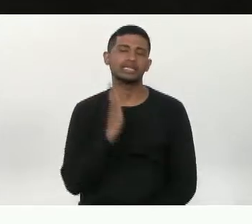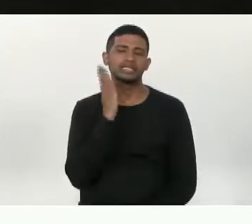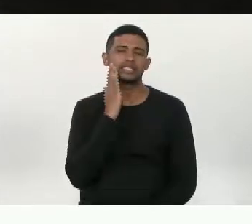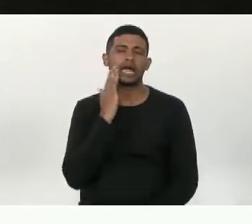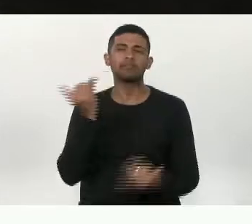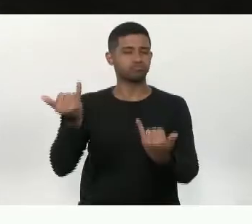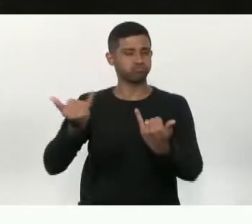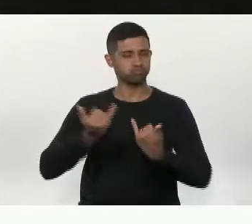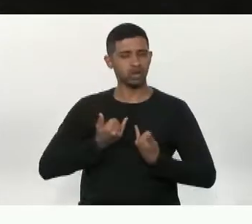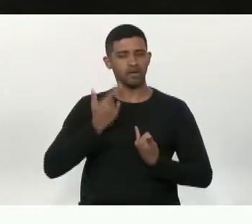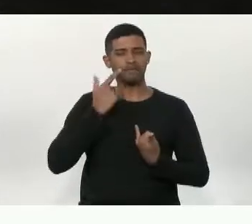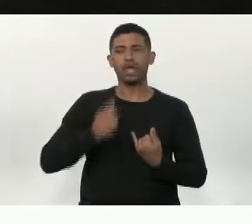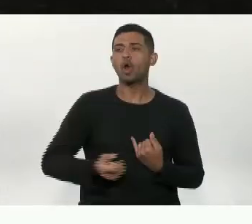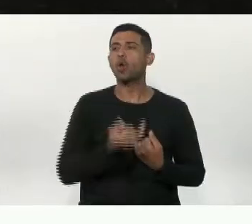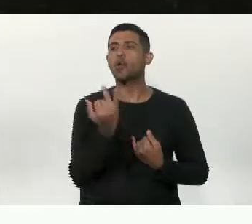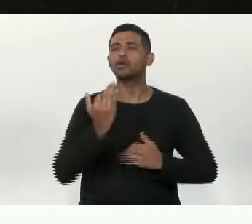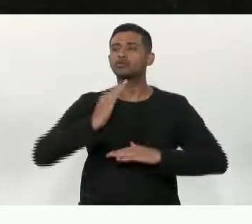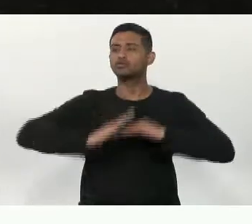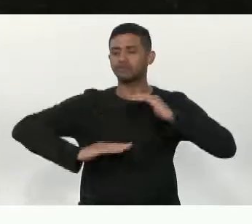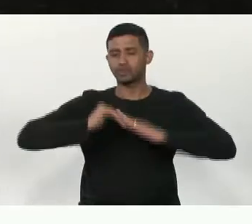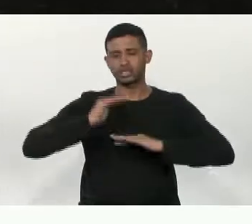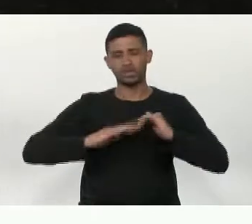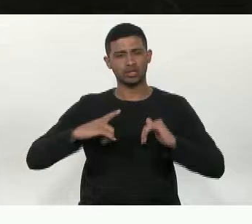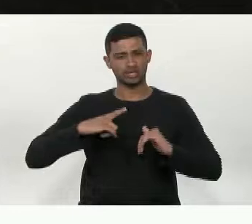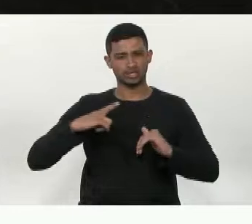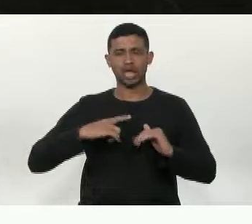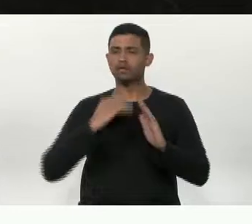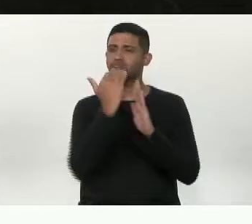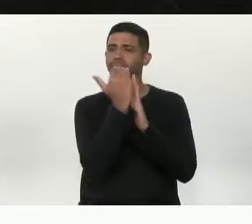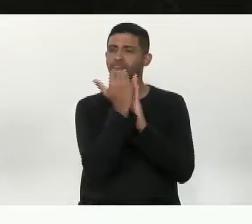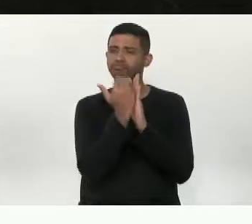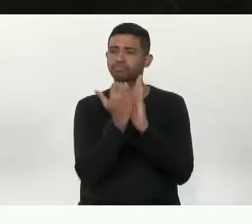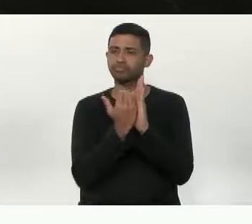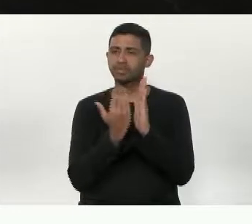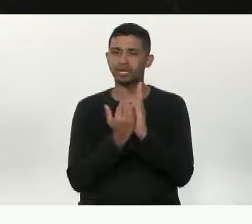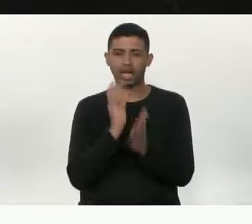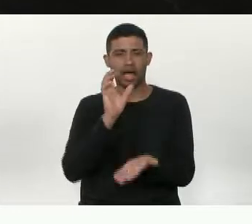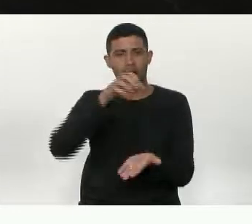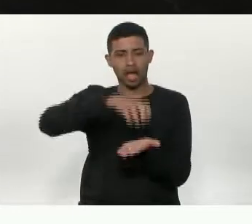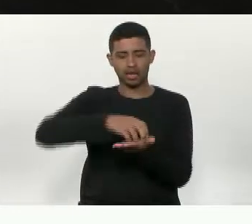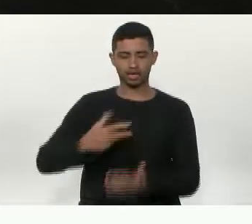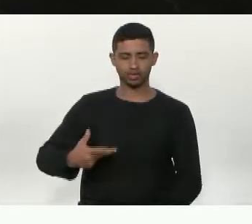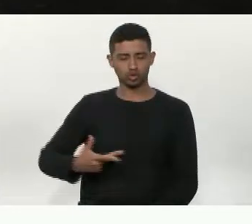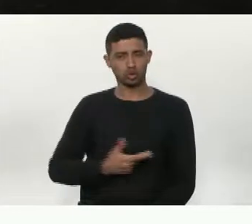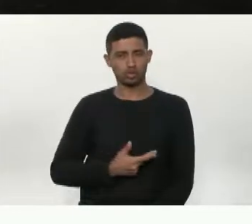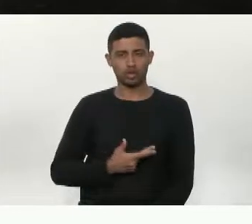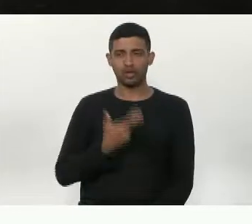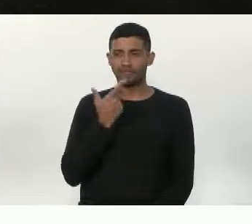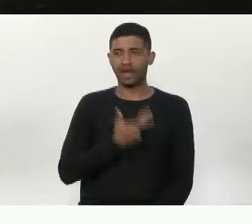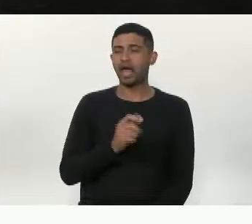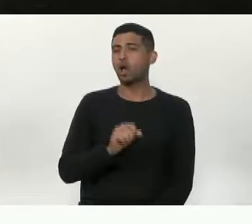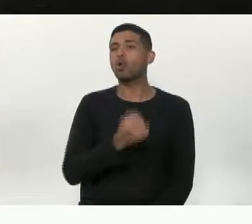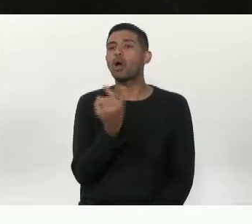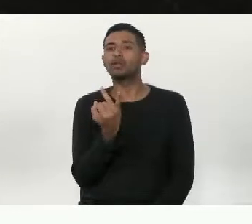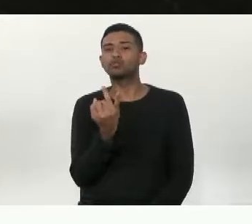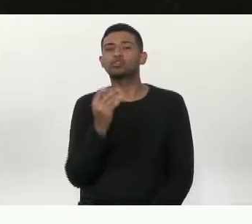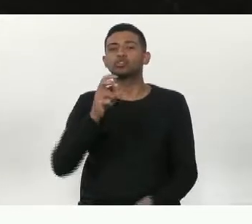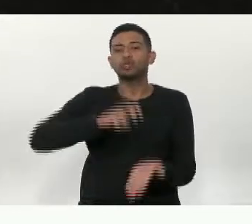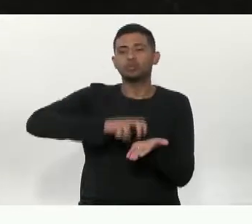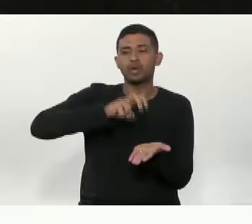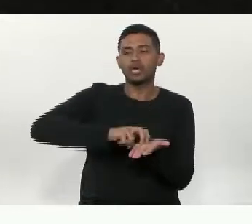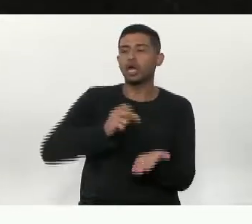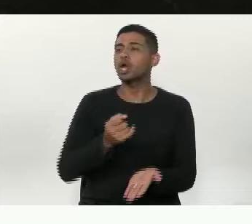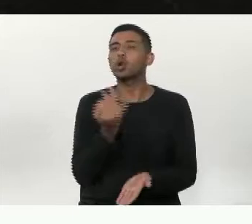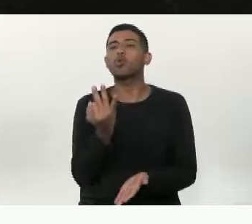quantos profissionais são escalados diariamente no centro cirúrgico, especificando quantos no período do dia e quantos